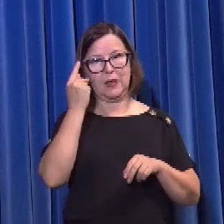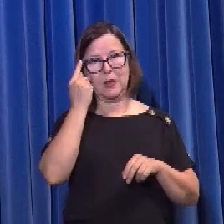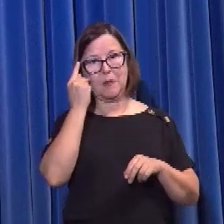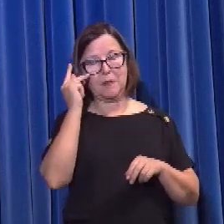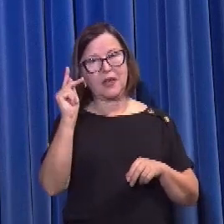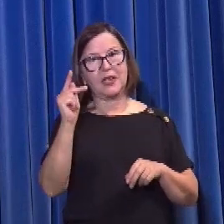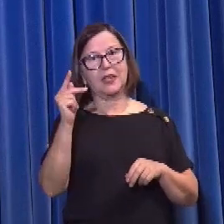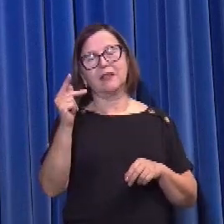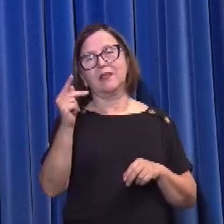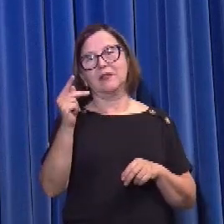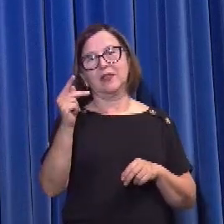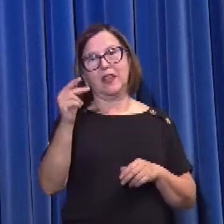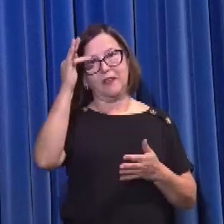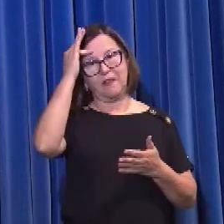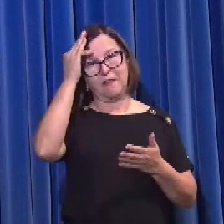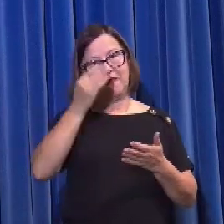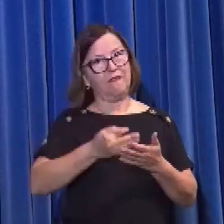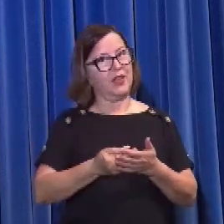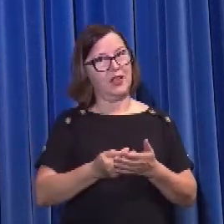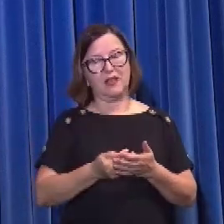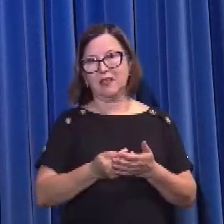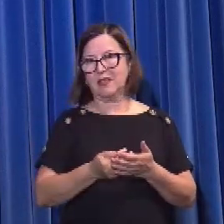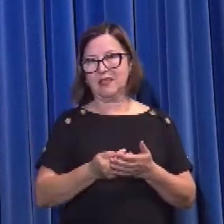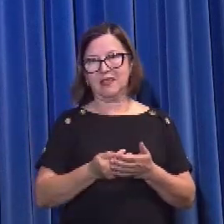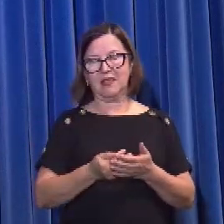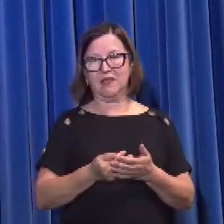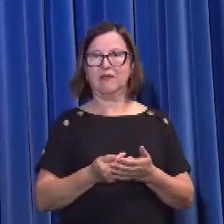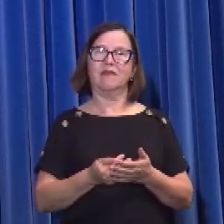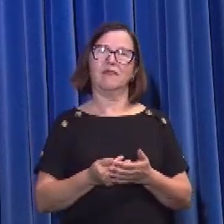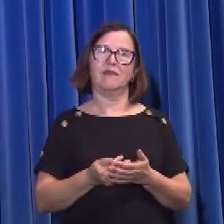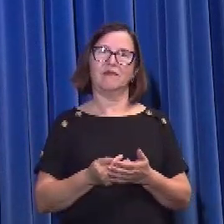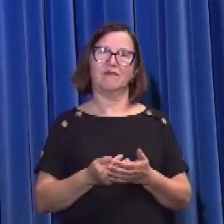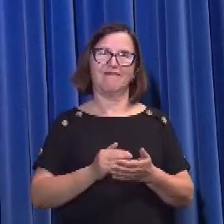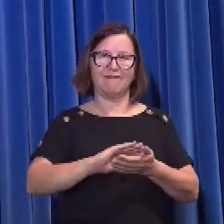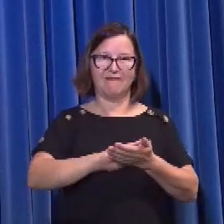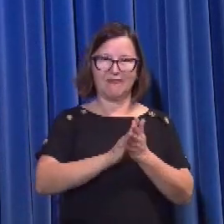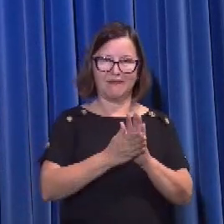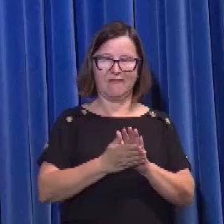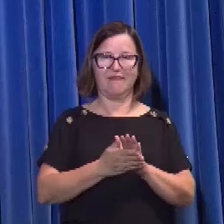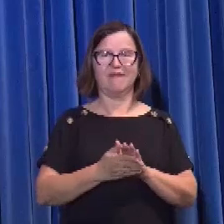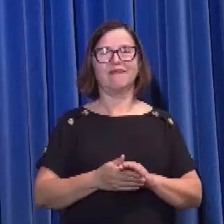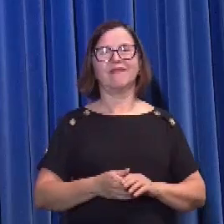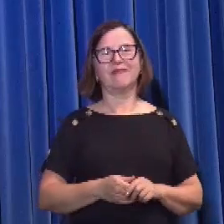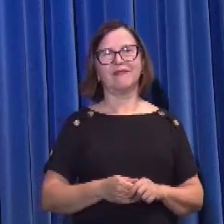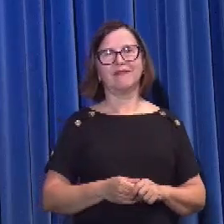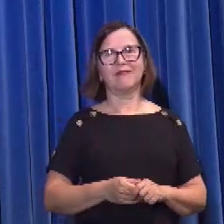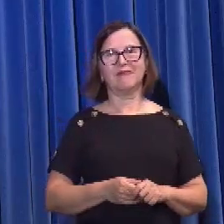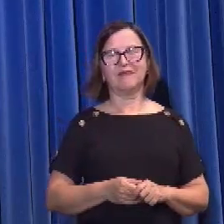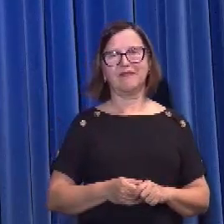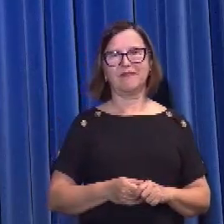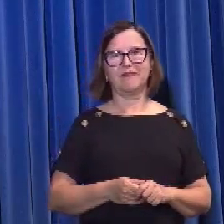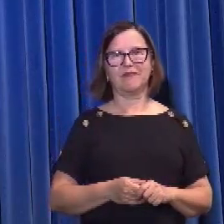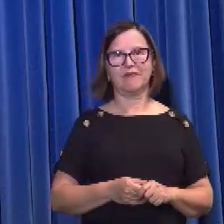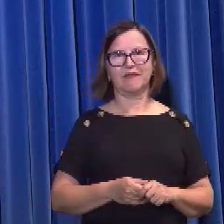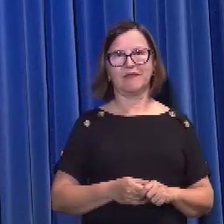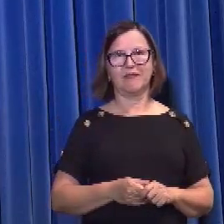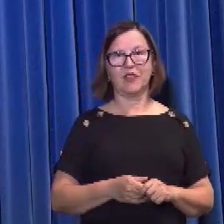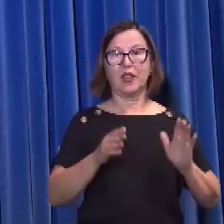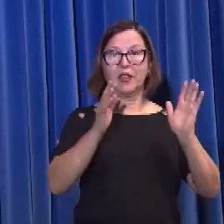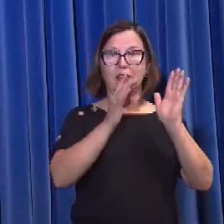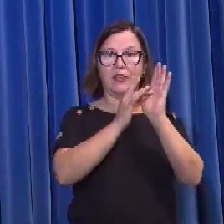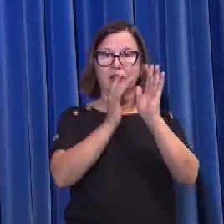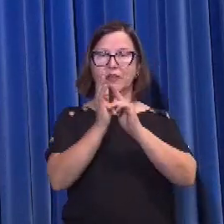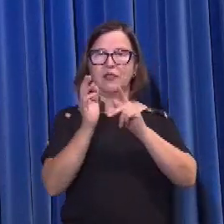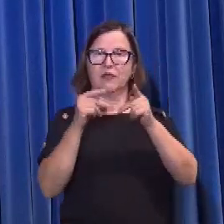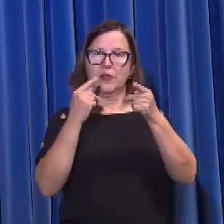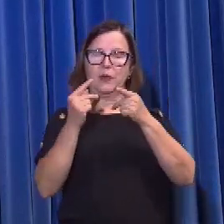Para que a sua fé não vacile. A nossa fé vacila muito. Depois Jesus disse: